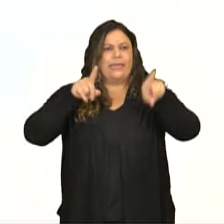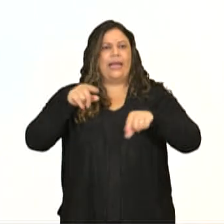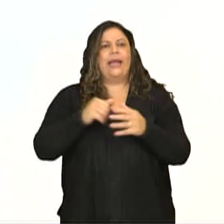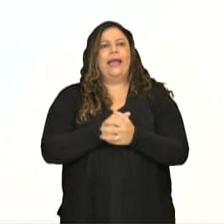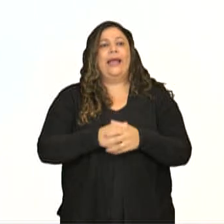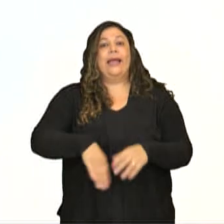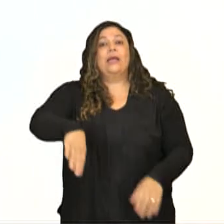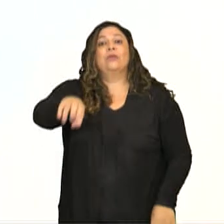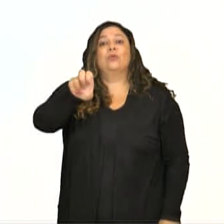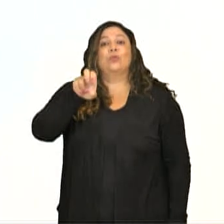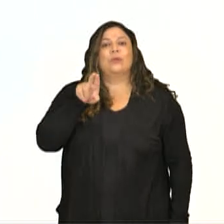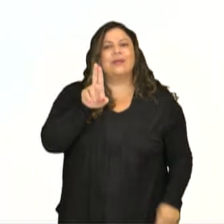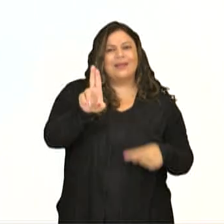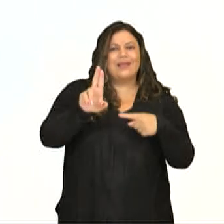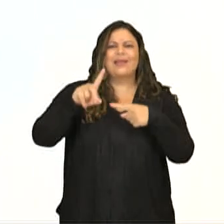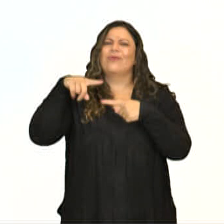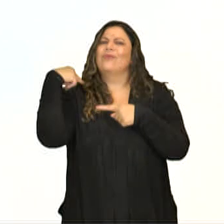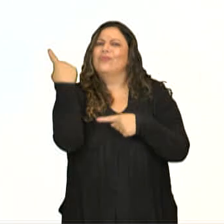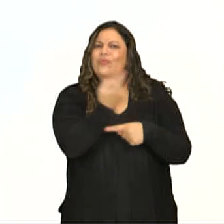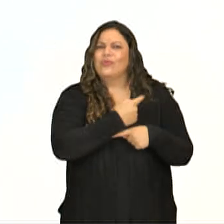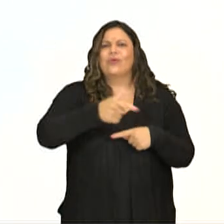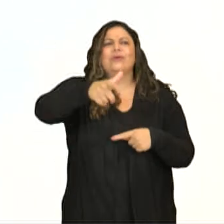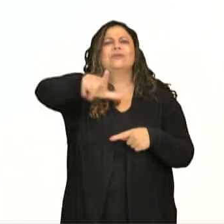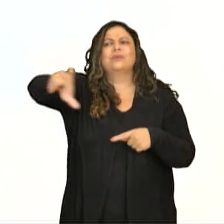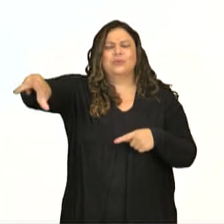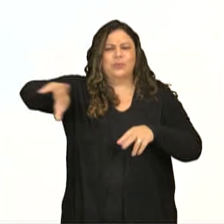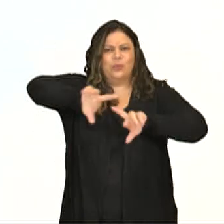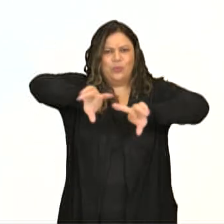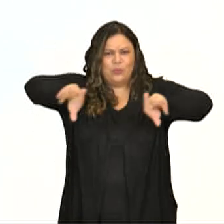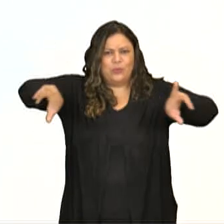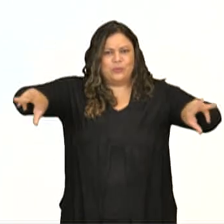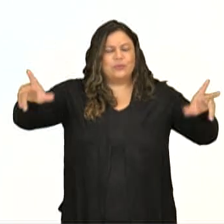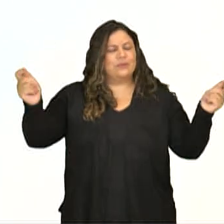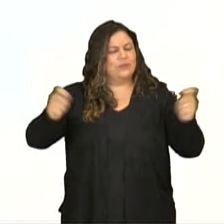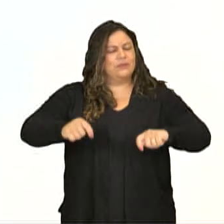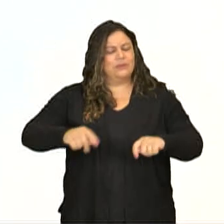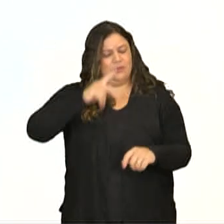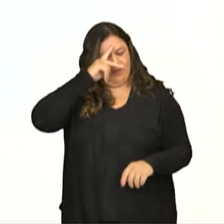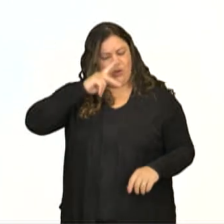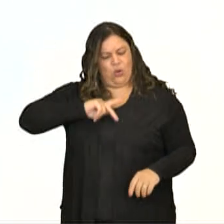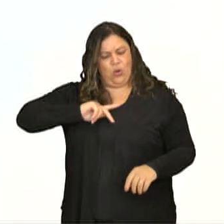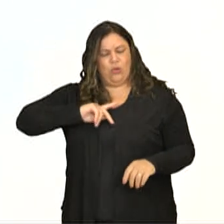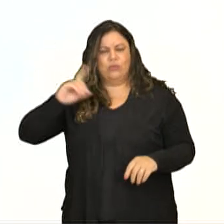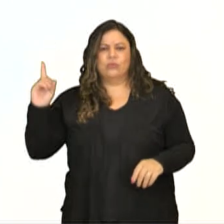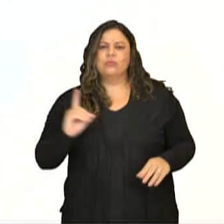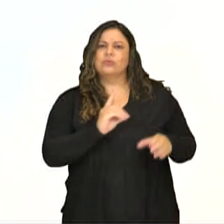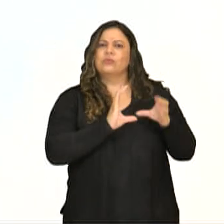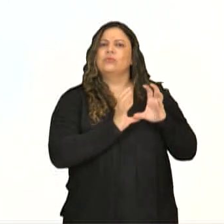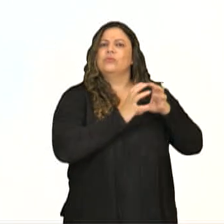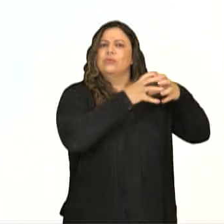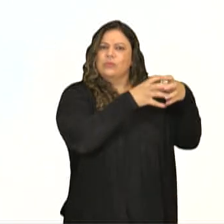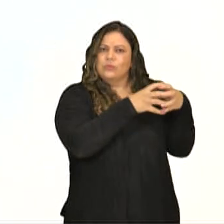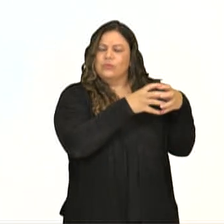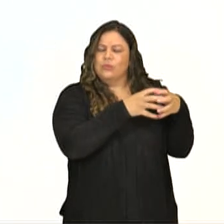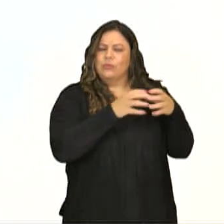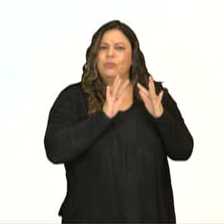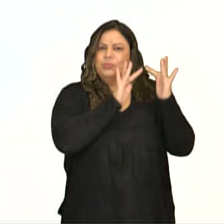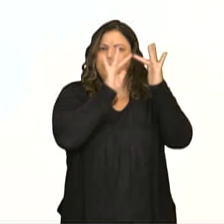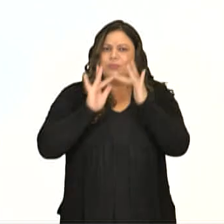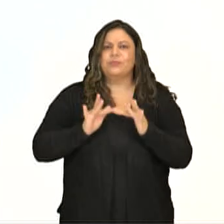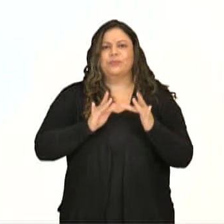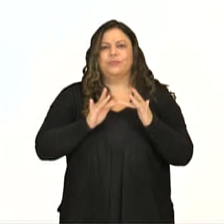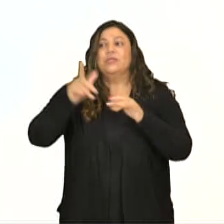nós e dos outros, né? De quem nós somos pessoalmente, do nosso grupo mais próximo e do outsider,